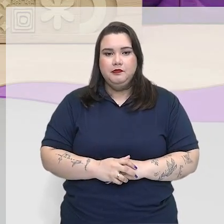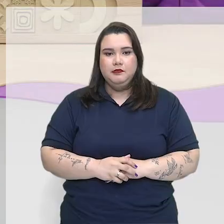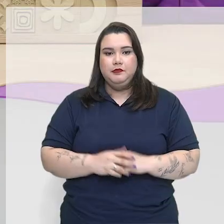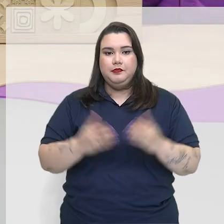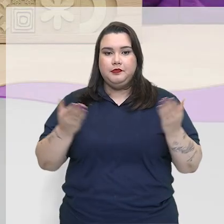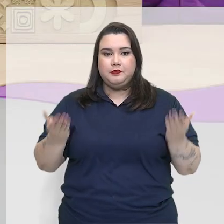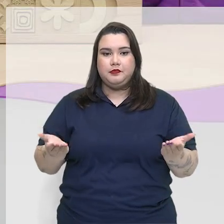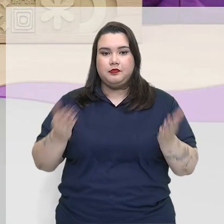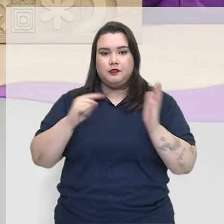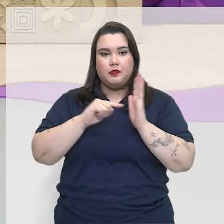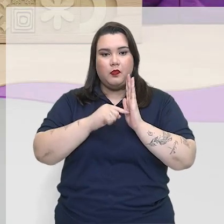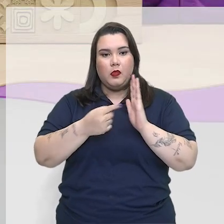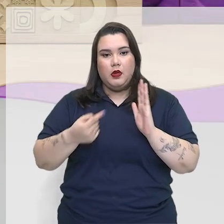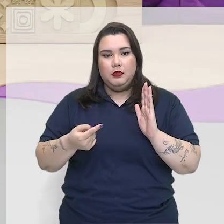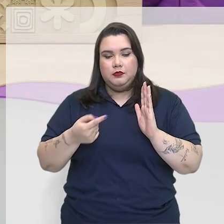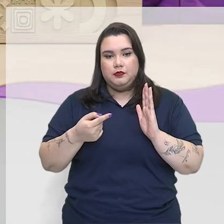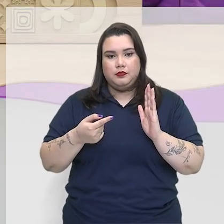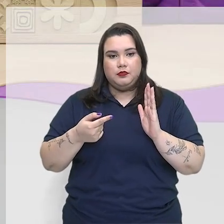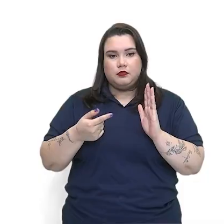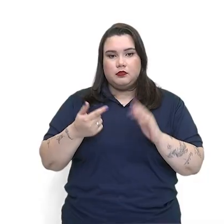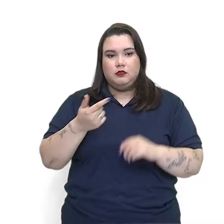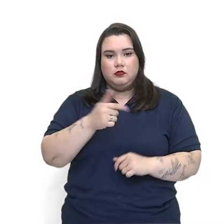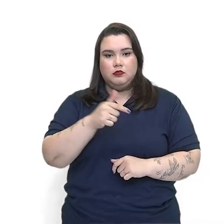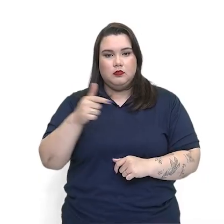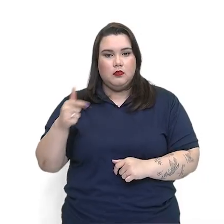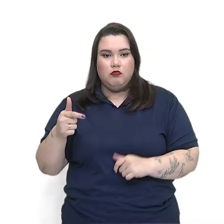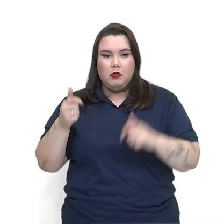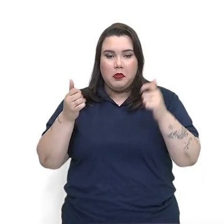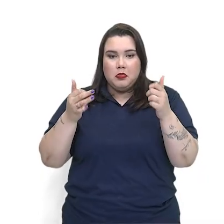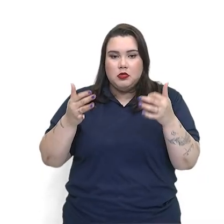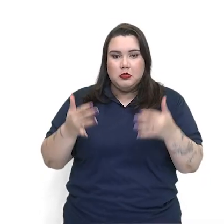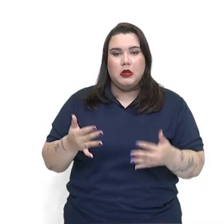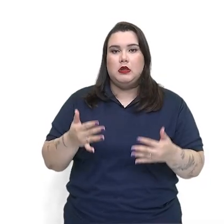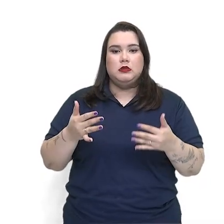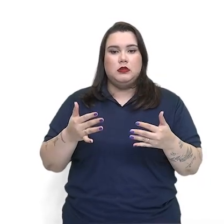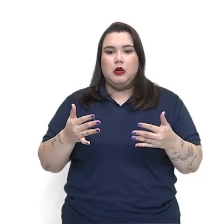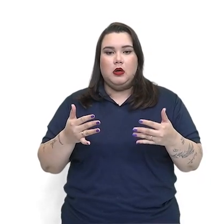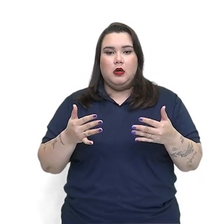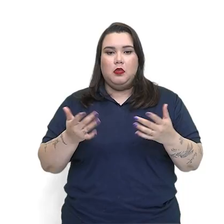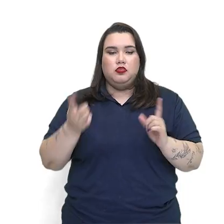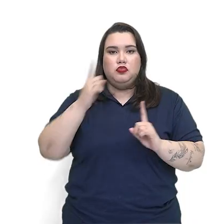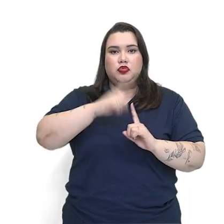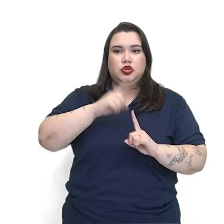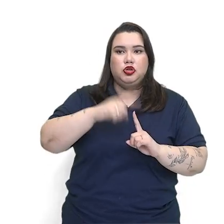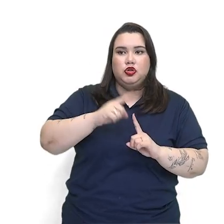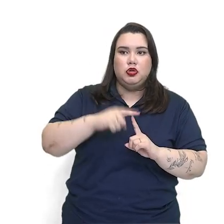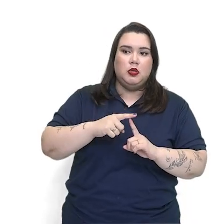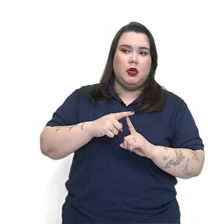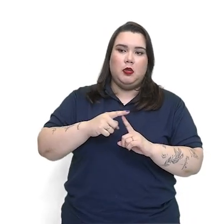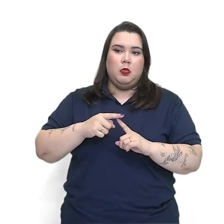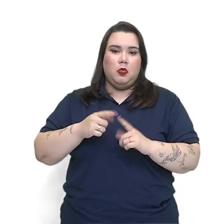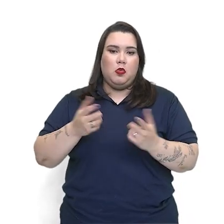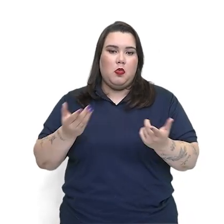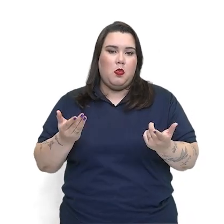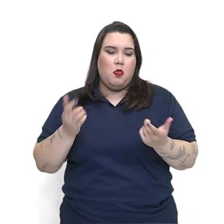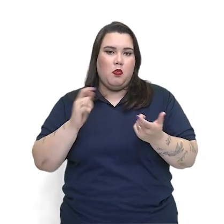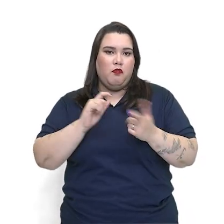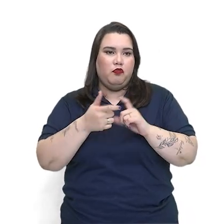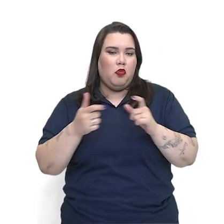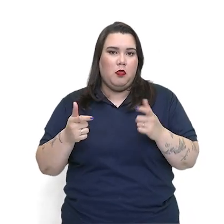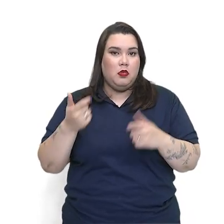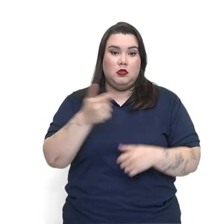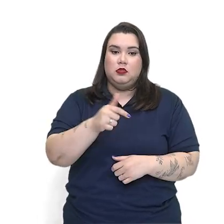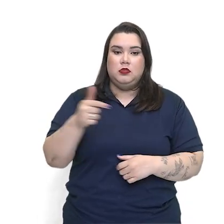o ponto, ele não possui uma definição, nenhuma dimensão e nem forma. Por